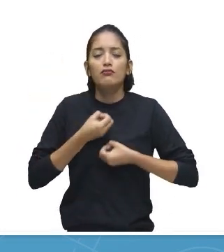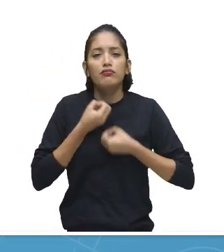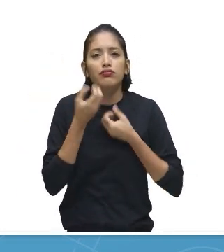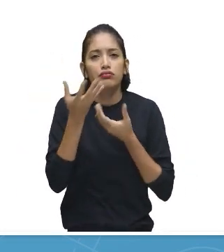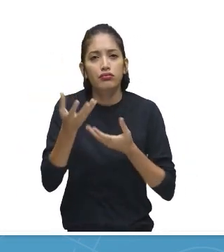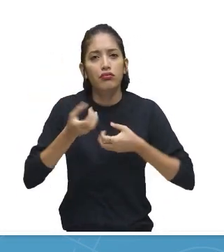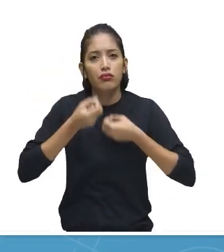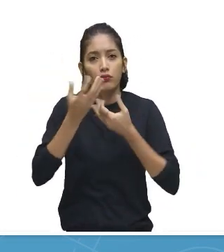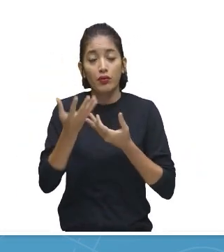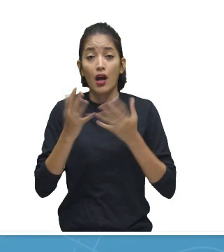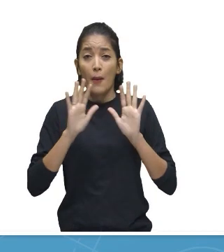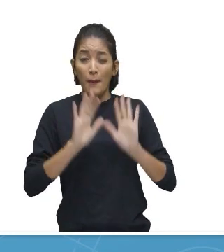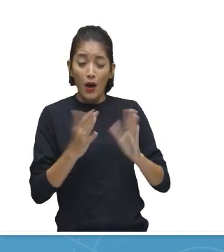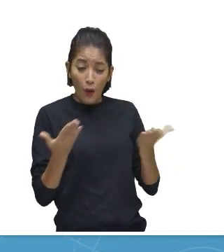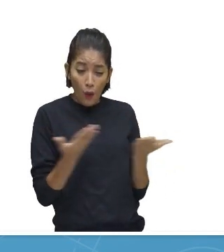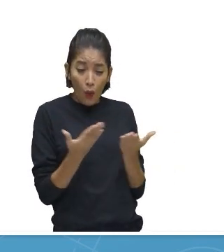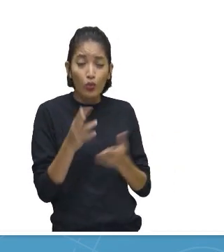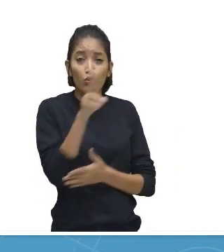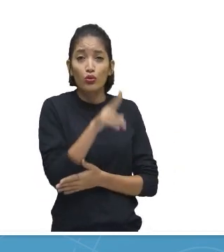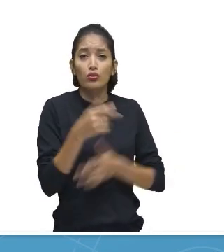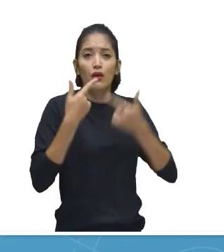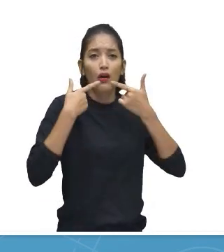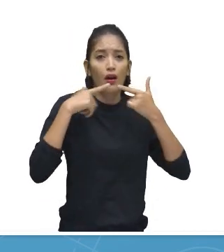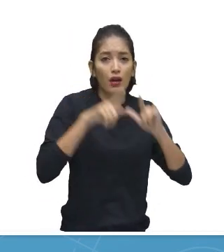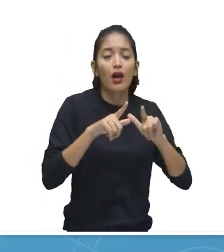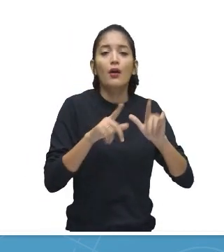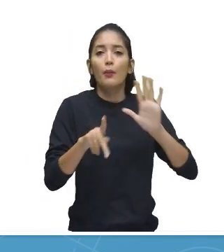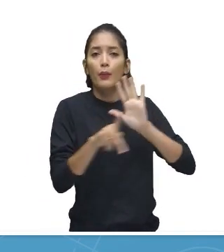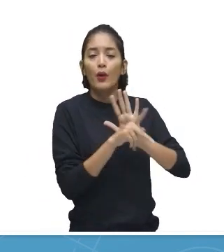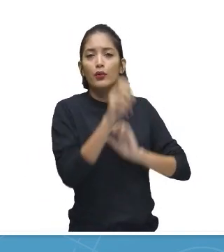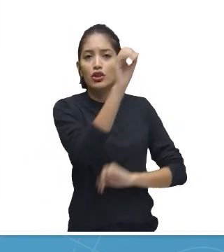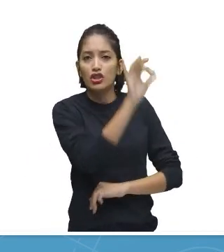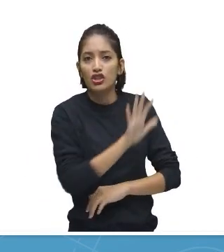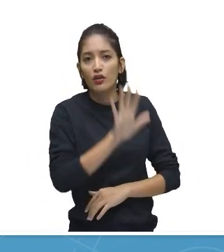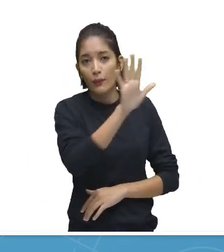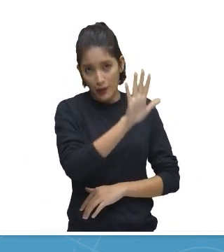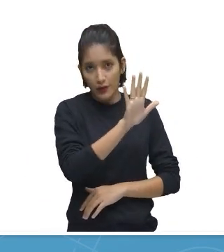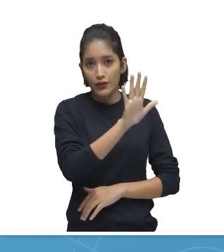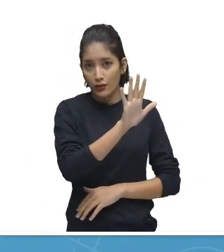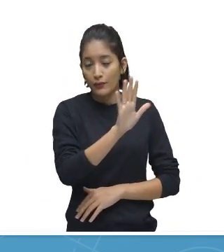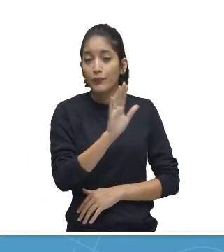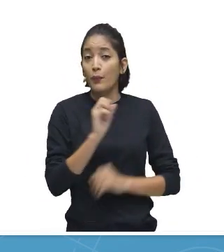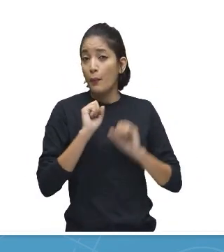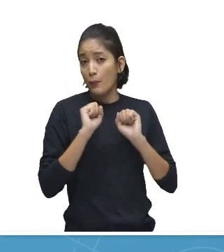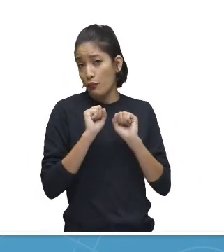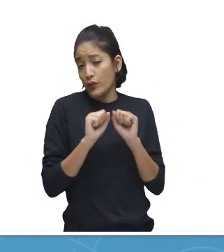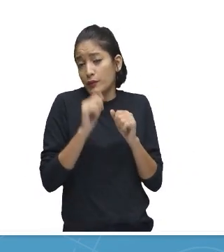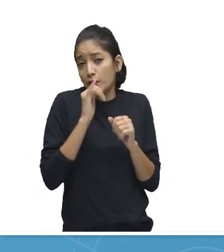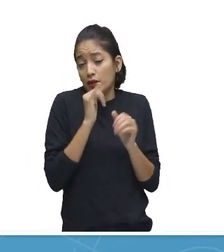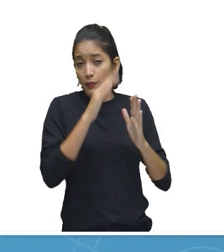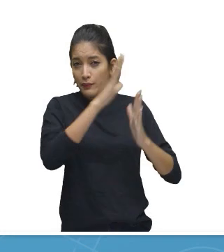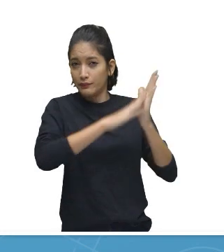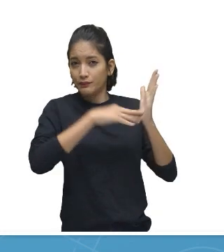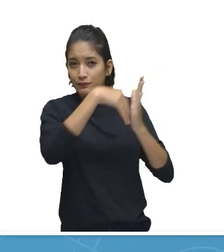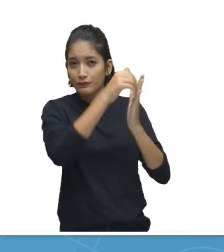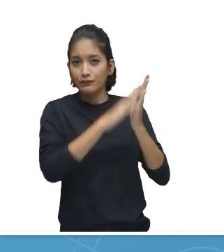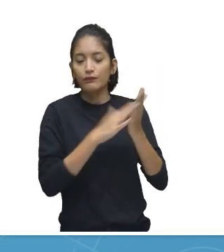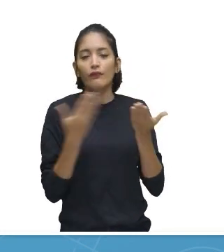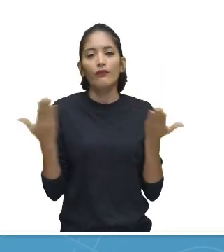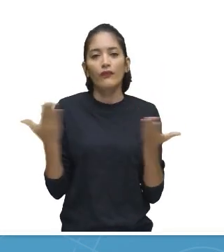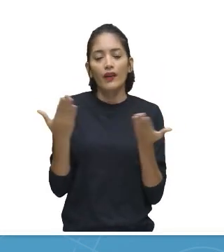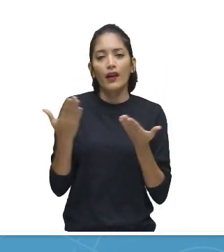Só que hoje a gente ainda utiliza linguagem não verbal, por exemplo, através da pintura. Aí a gente vai fazer agora